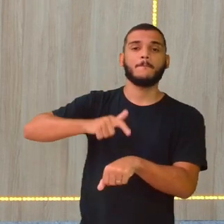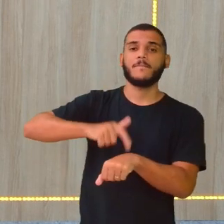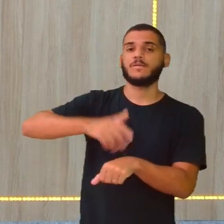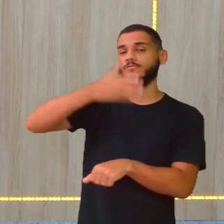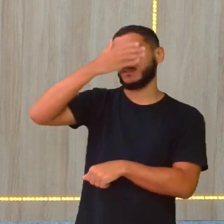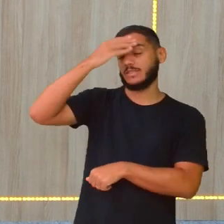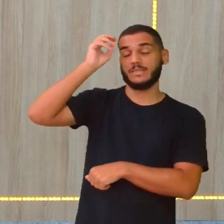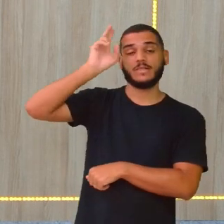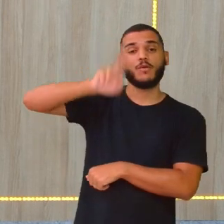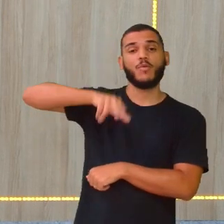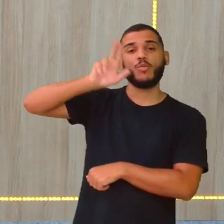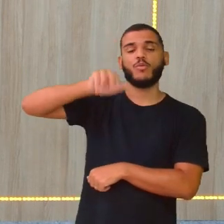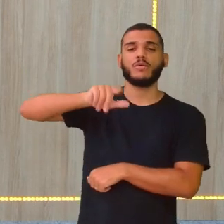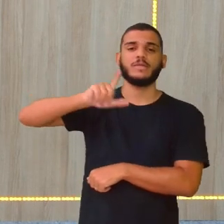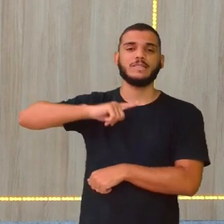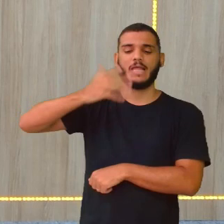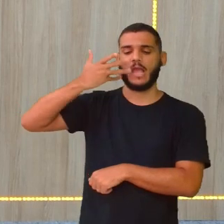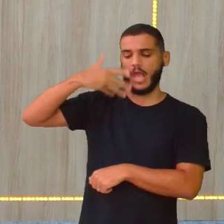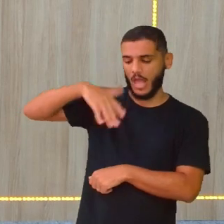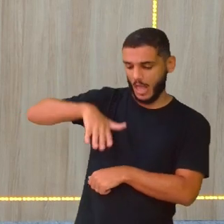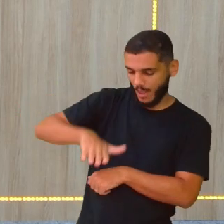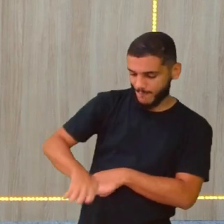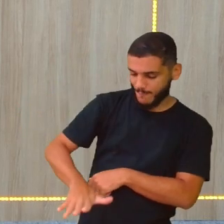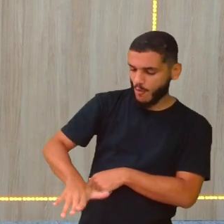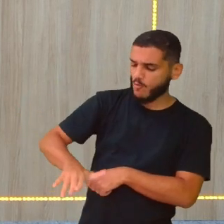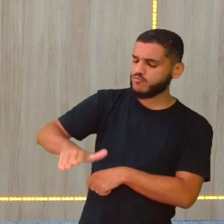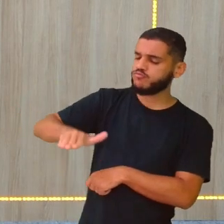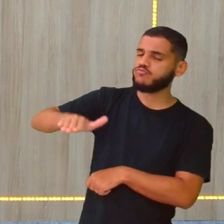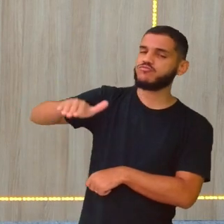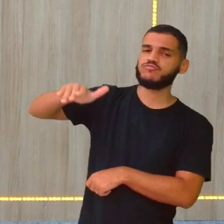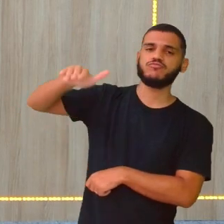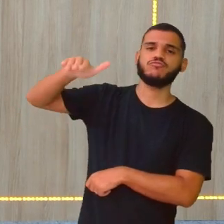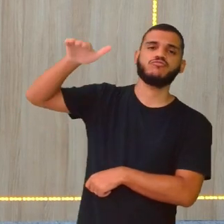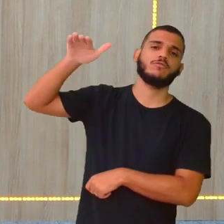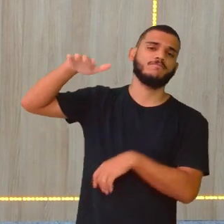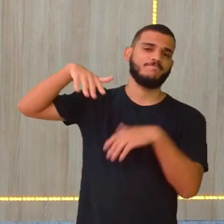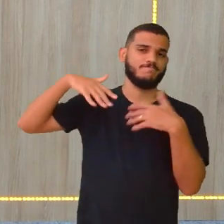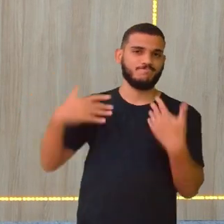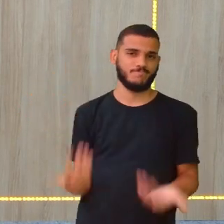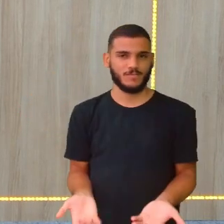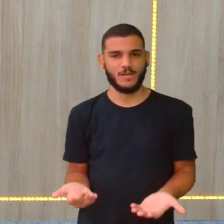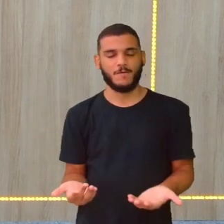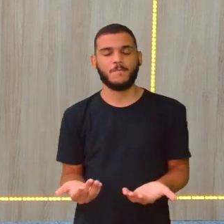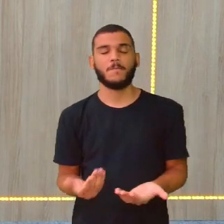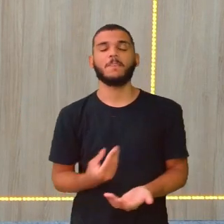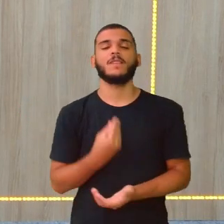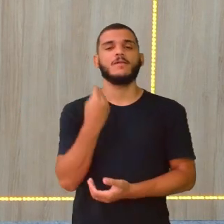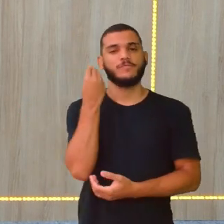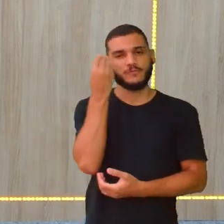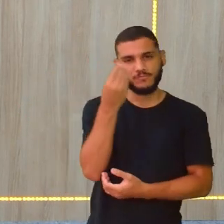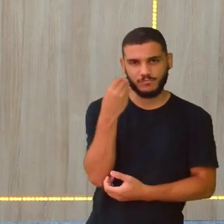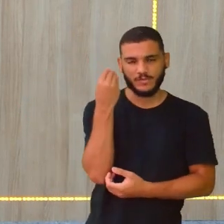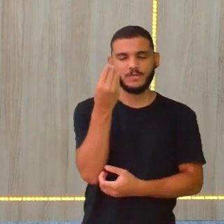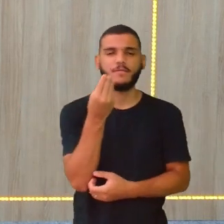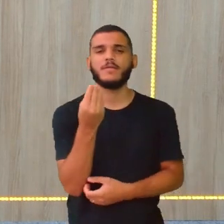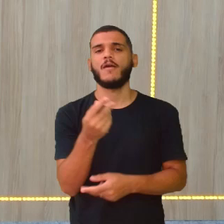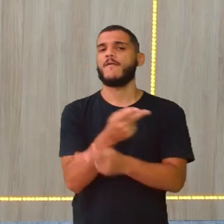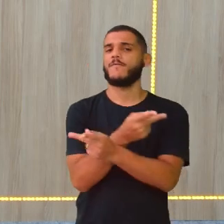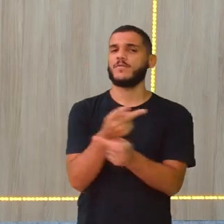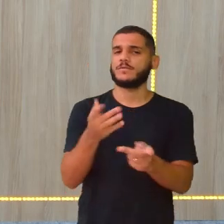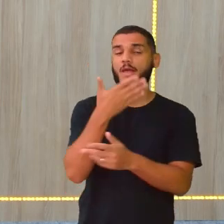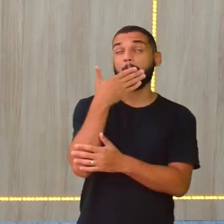e marcarão da infância até a melhor idade. Então, vivencie, seja a